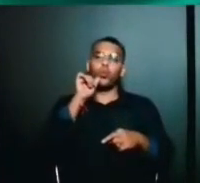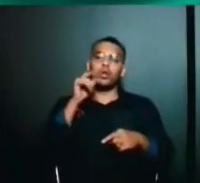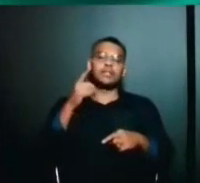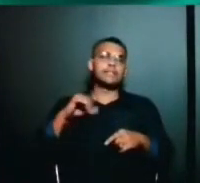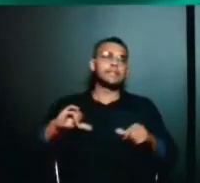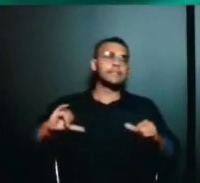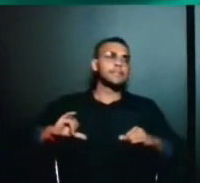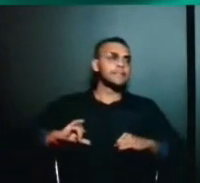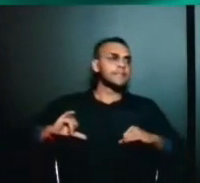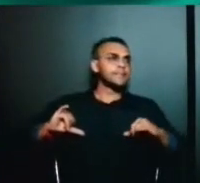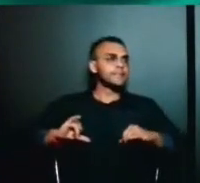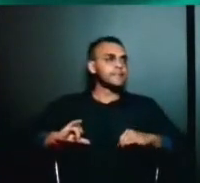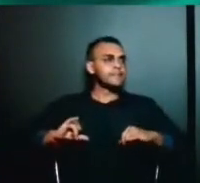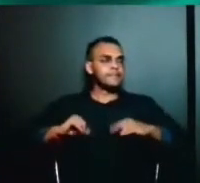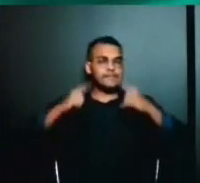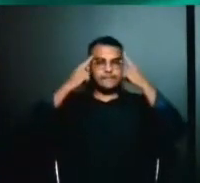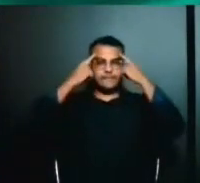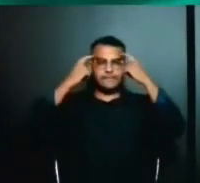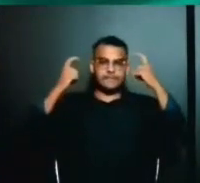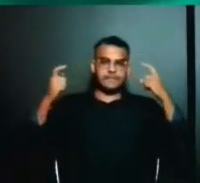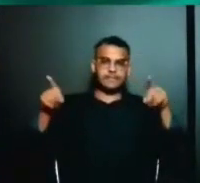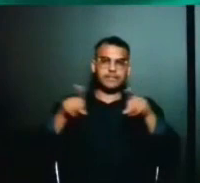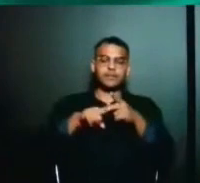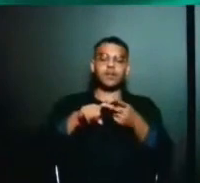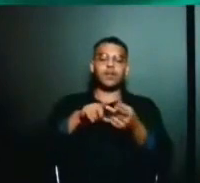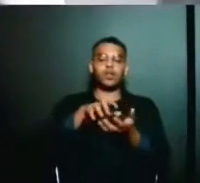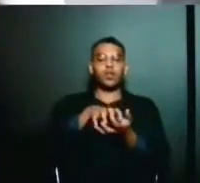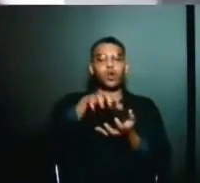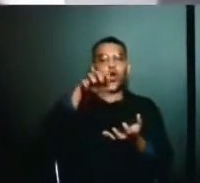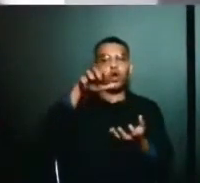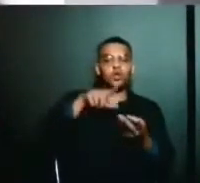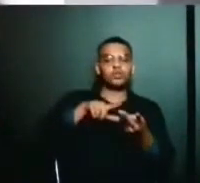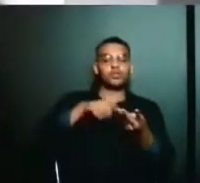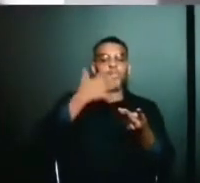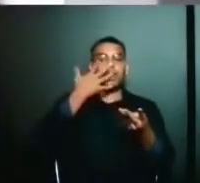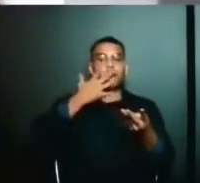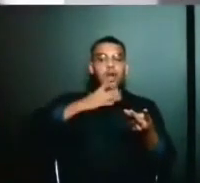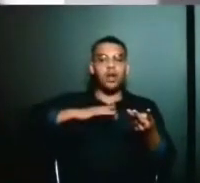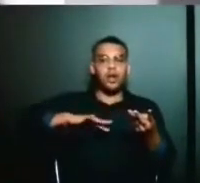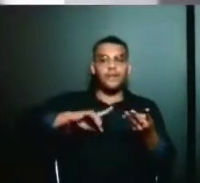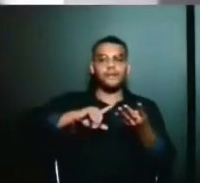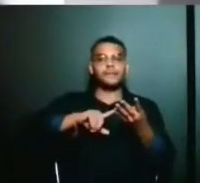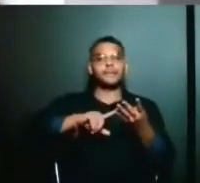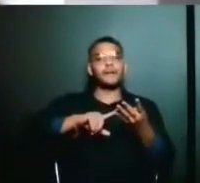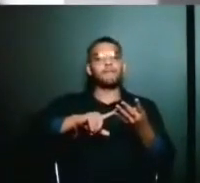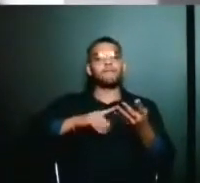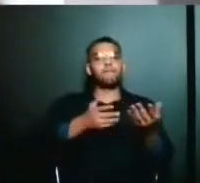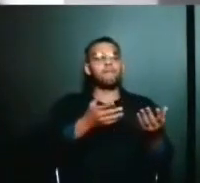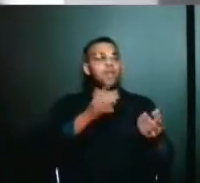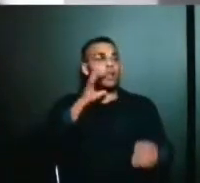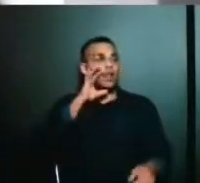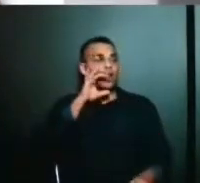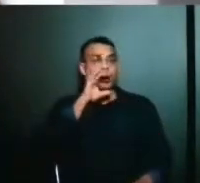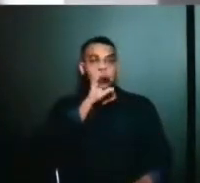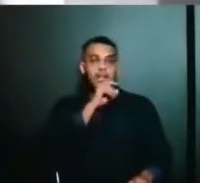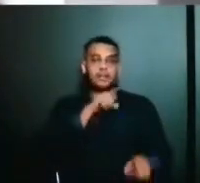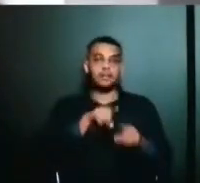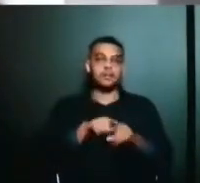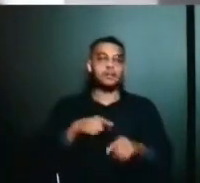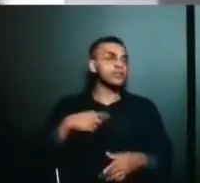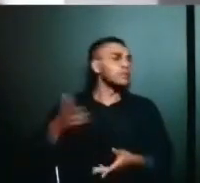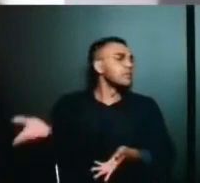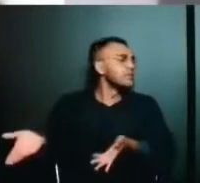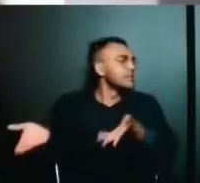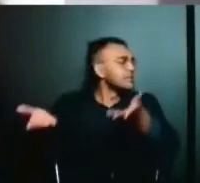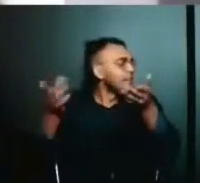violência doméstica, e os idosos e crianças e adolescentes, e aqui eu quero ressaltar a presença da nossa ministra, Uhul. Damares, levanta aí,